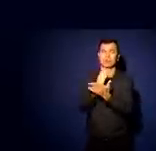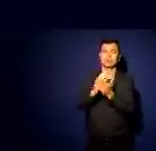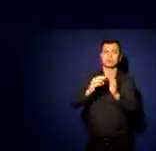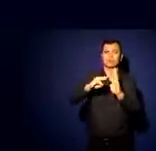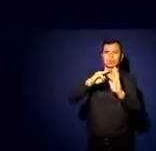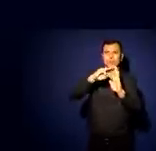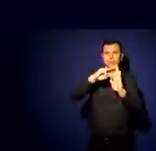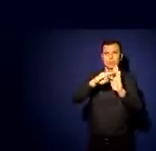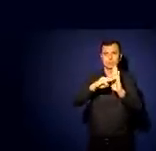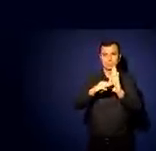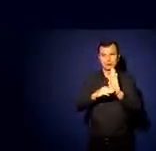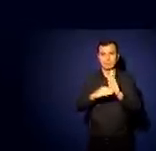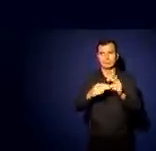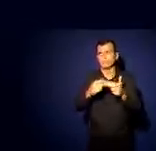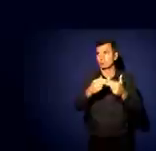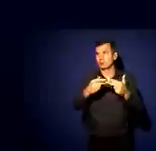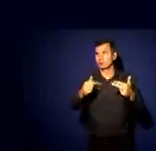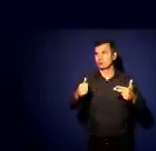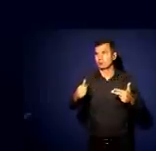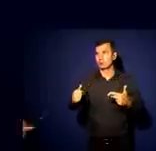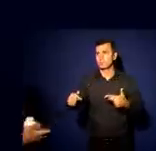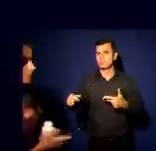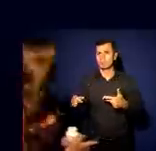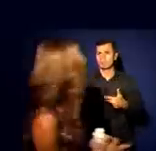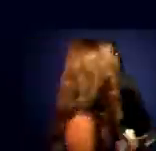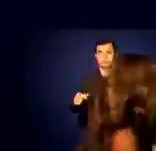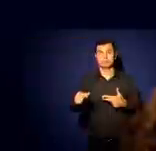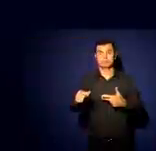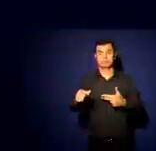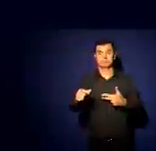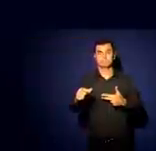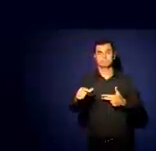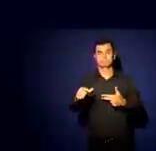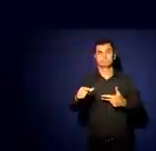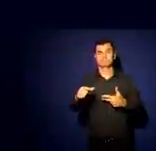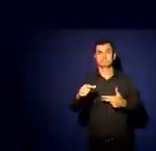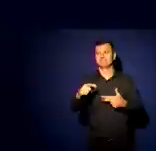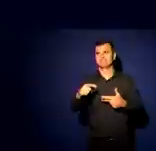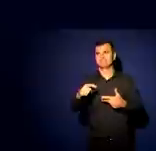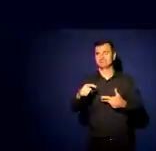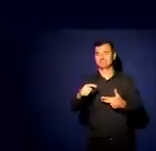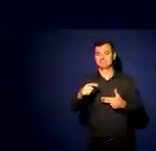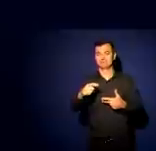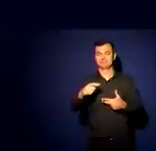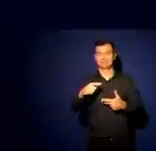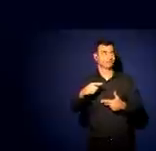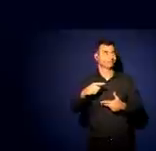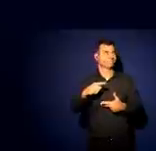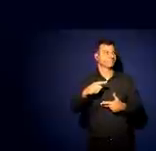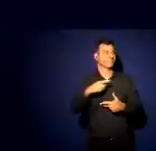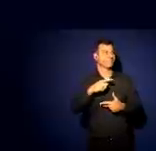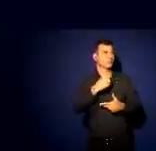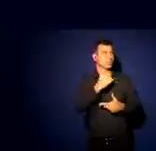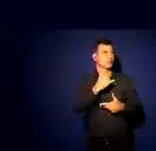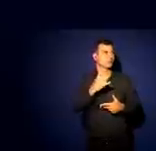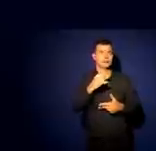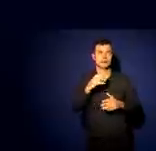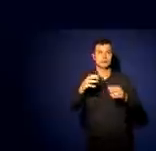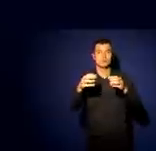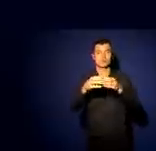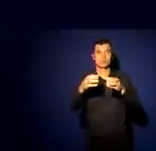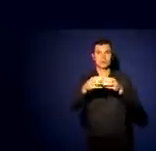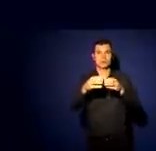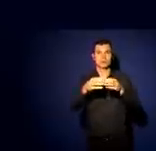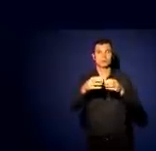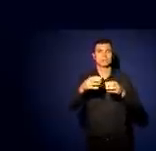e a partir macro do nosso time já tá estimando a inflação para o próximo para esse ano em